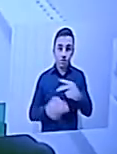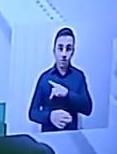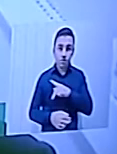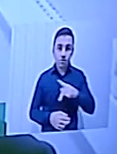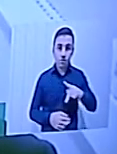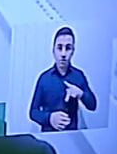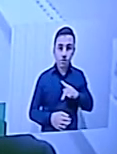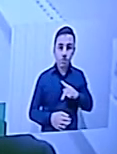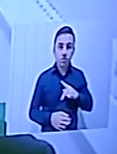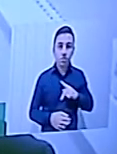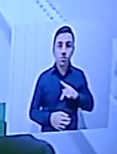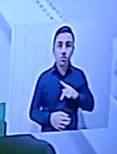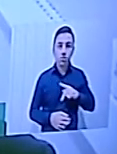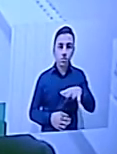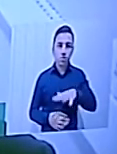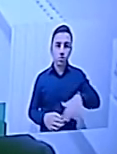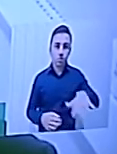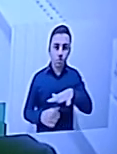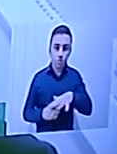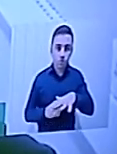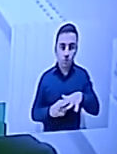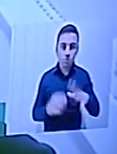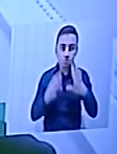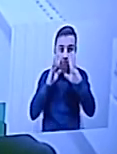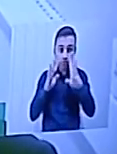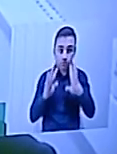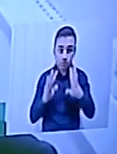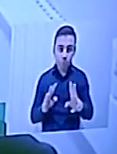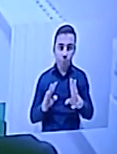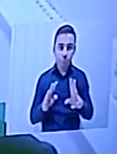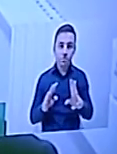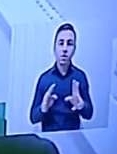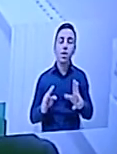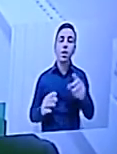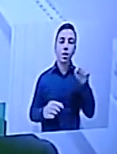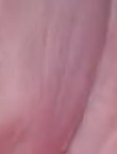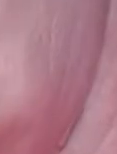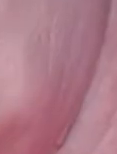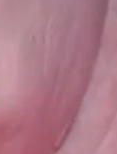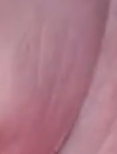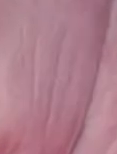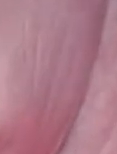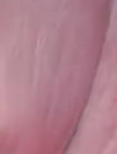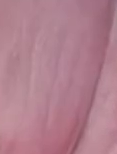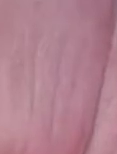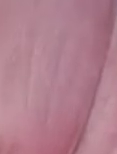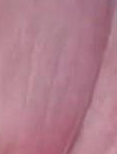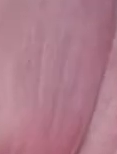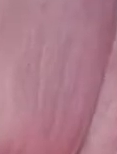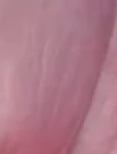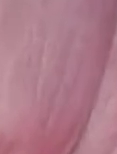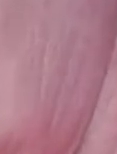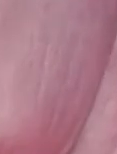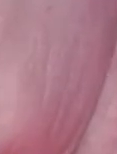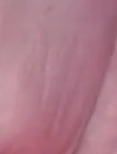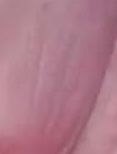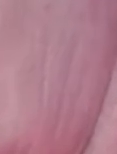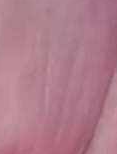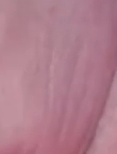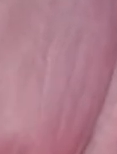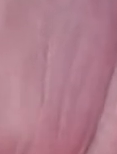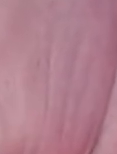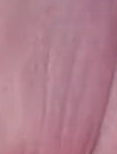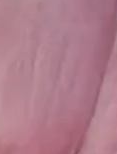levantamento sobre o número total dos profissionais que atuam nas redes municipais, estadual e particular de